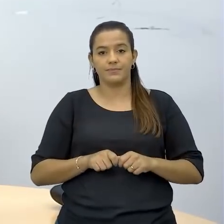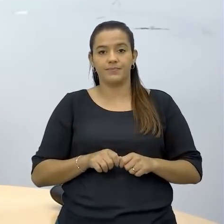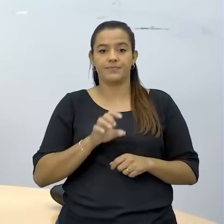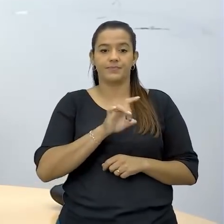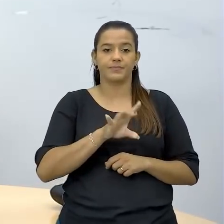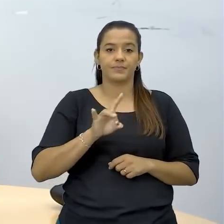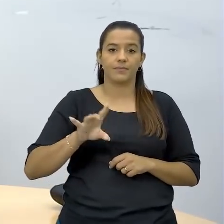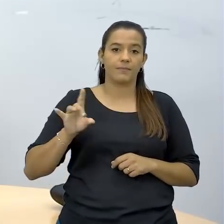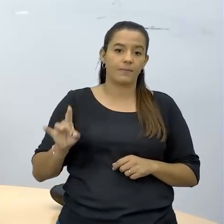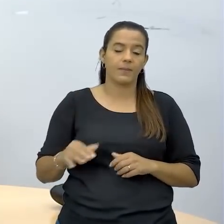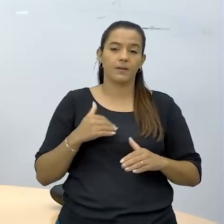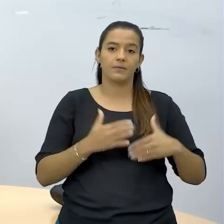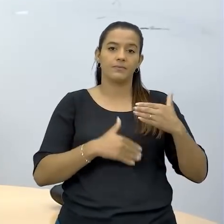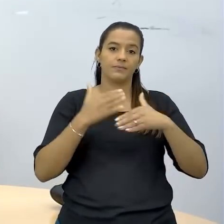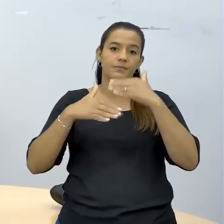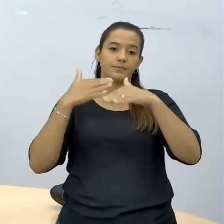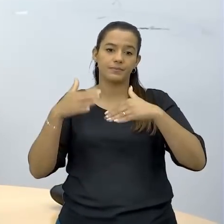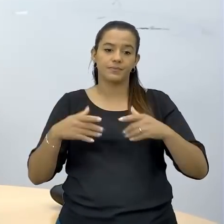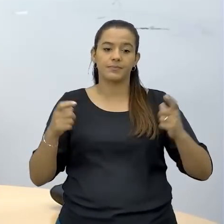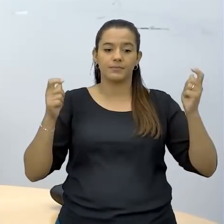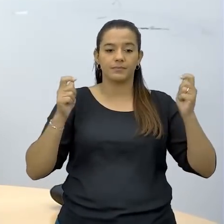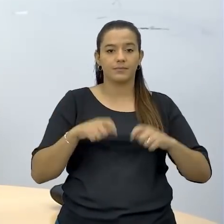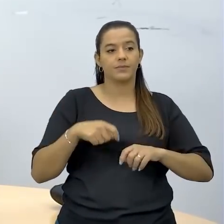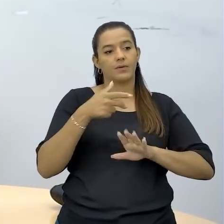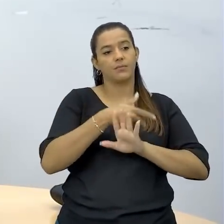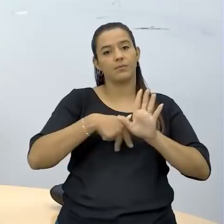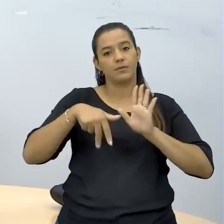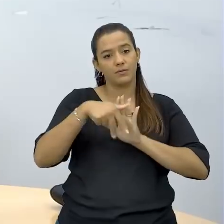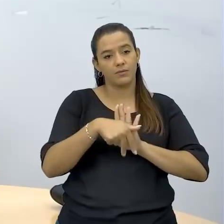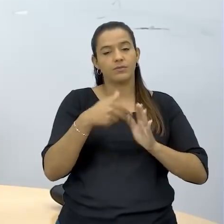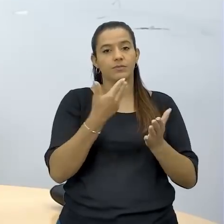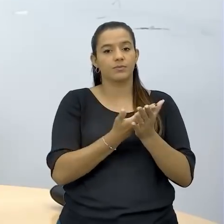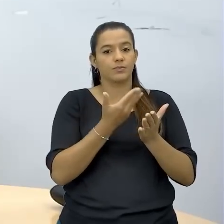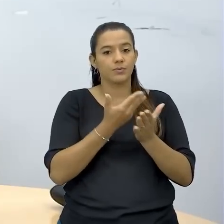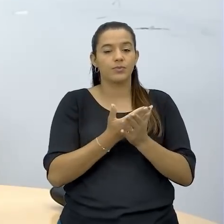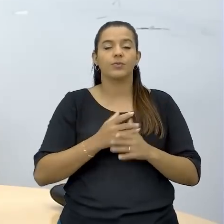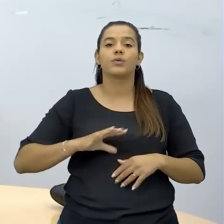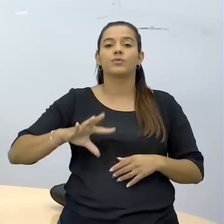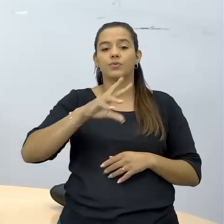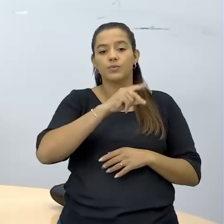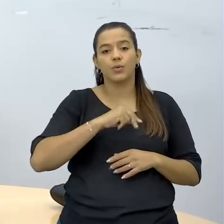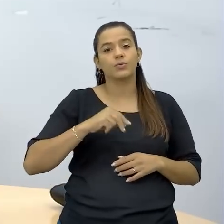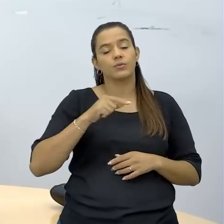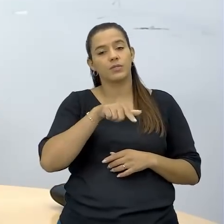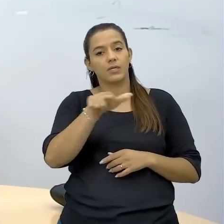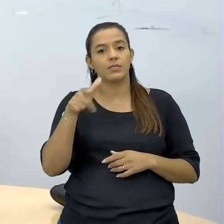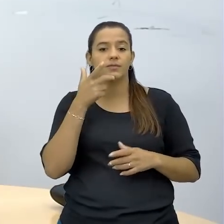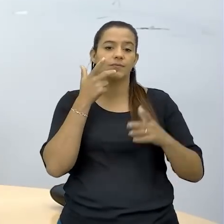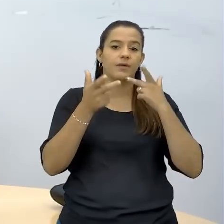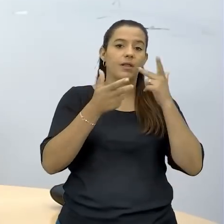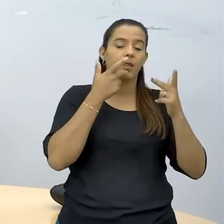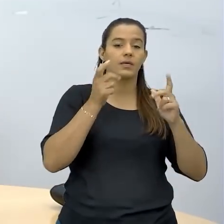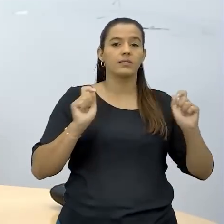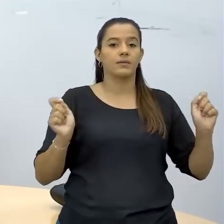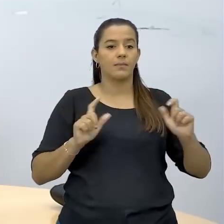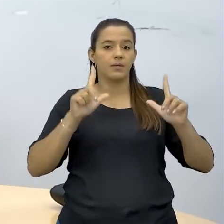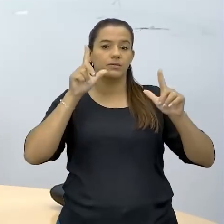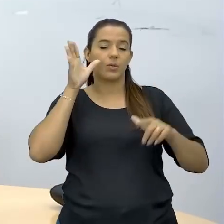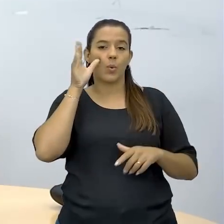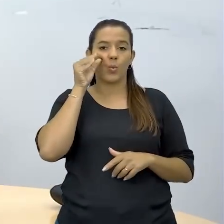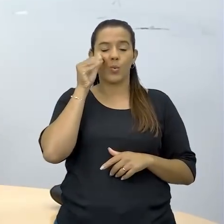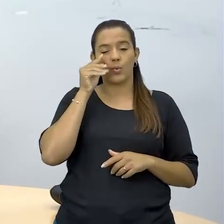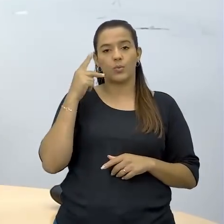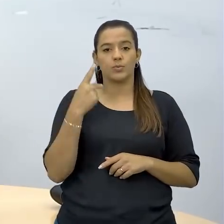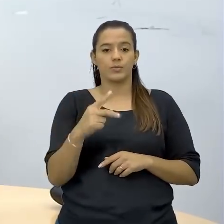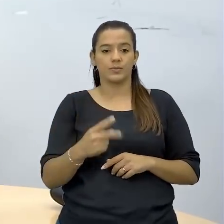refere, né, ao desenvolvimento do protagonismo dos estudantes, da autonomia e no despertar da curiosidade.